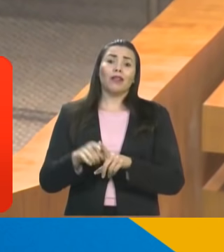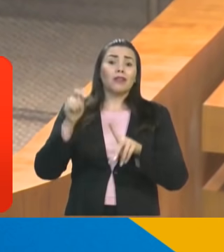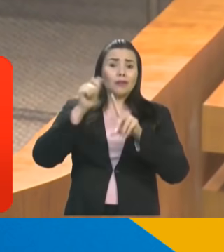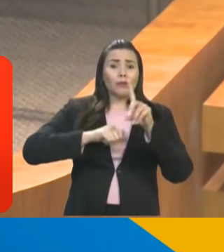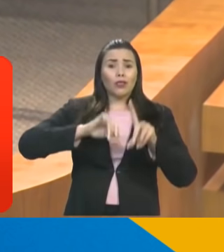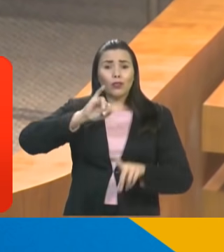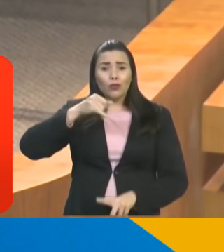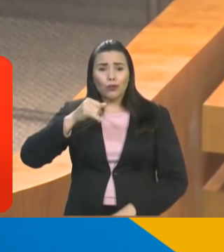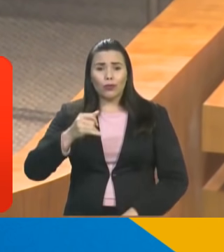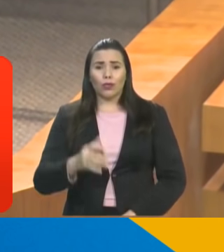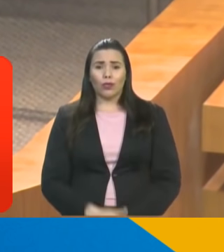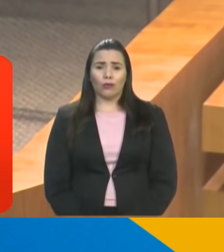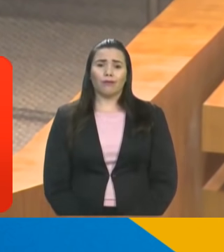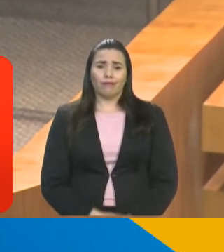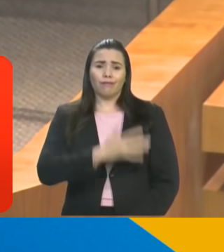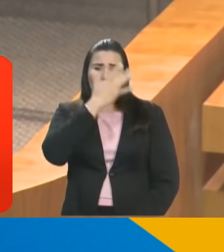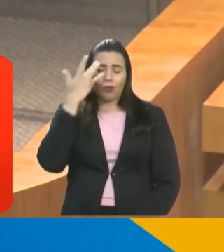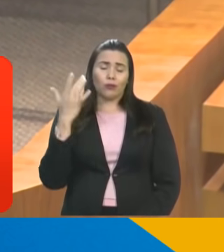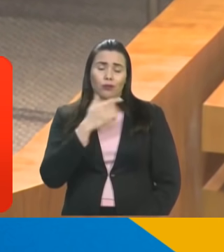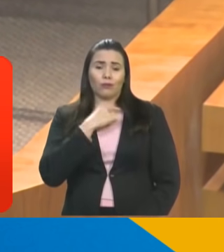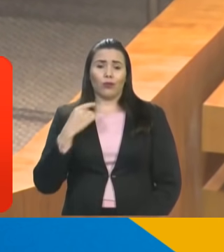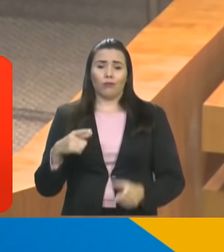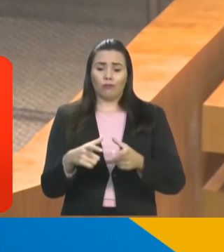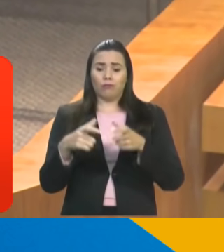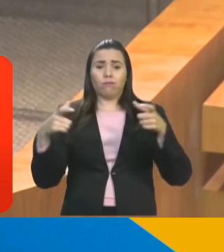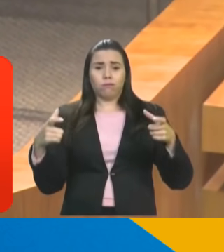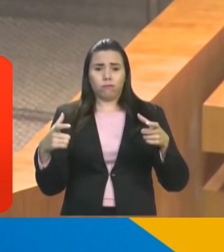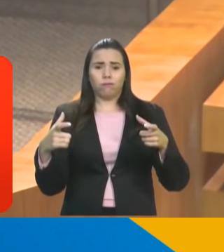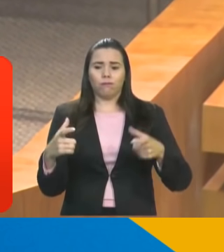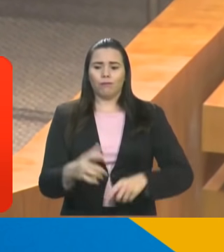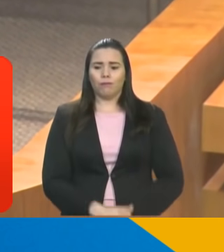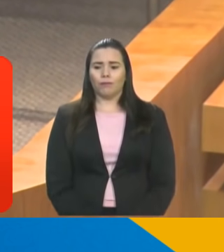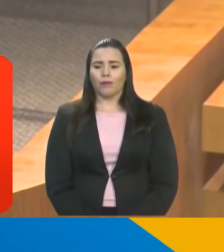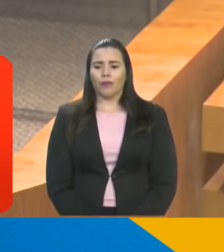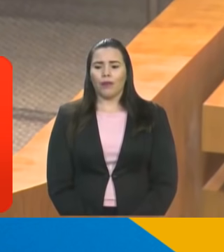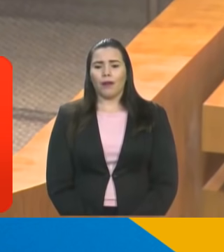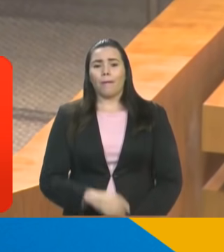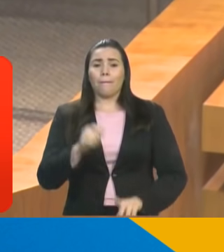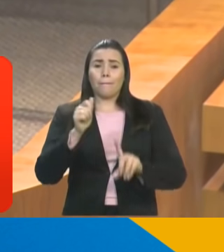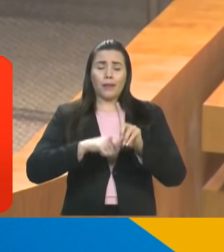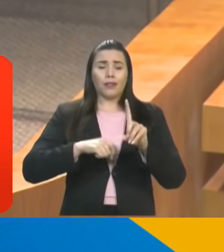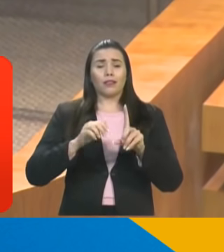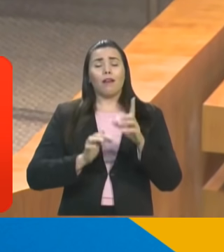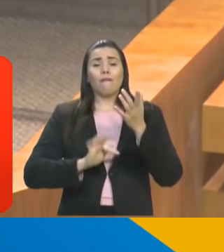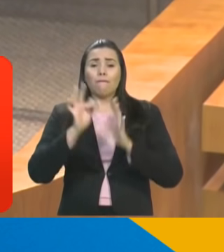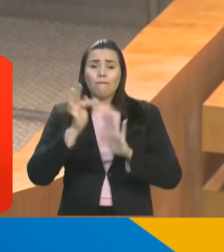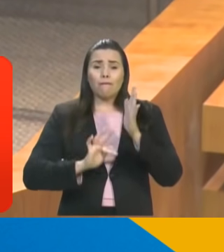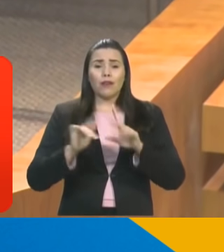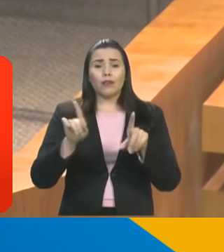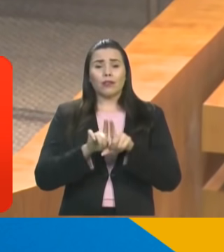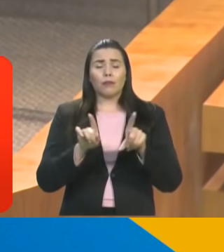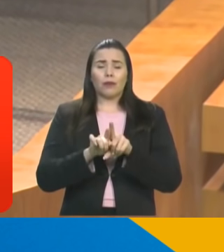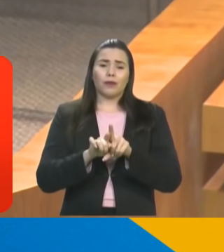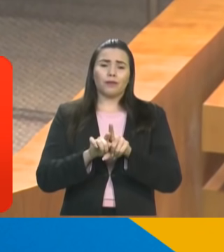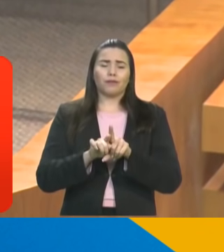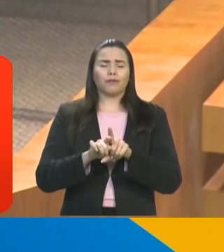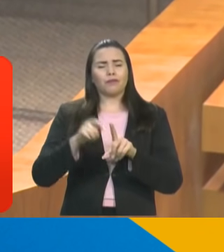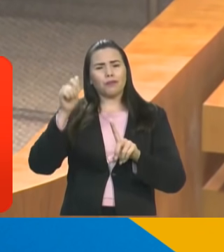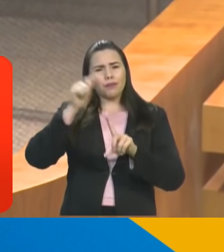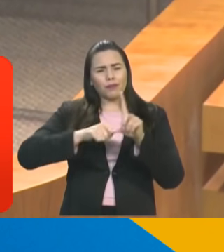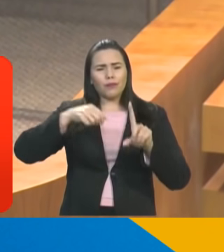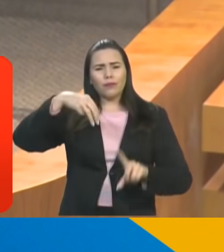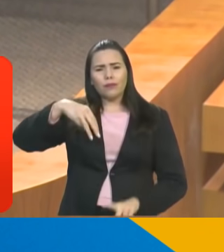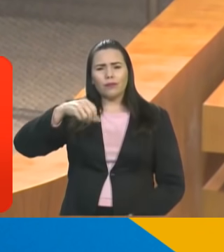se comprovou isso, e o mês de fevereiro, março, há indicativos que sejam meses muito difíceis